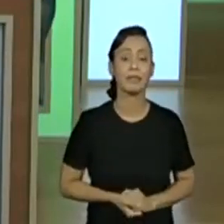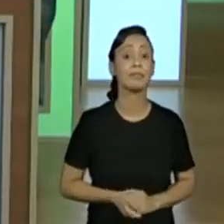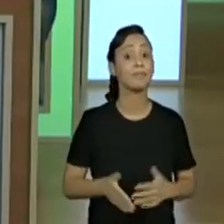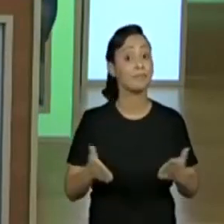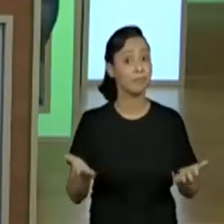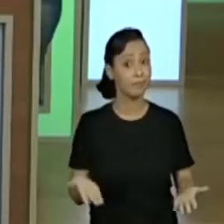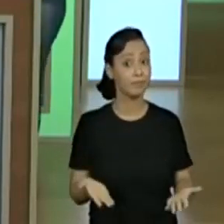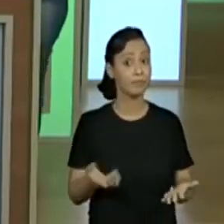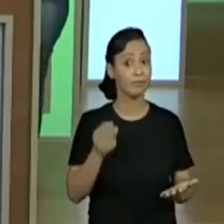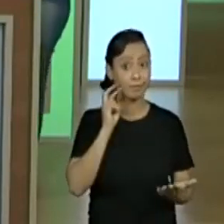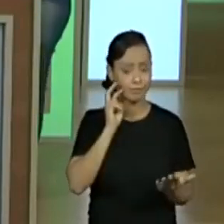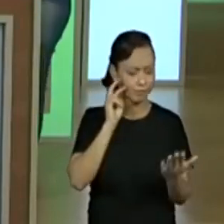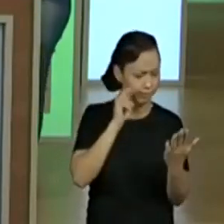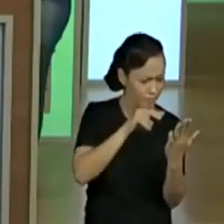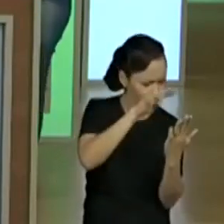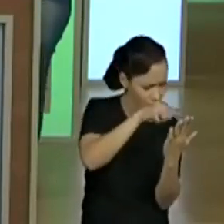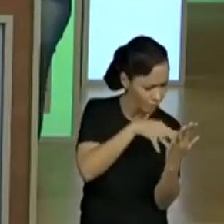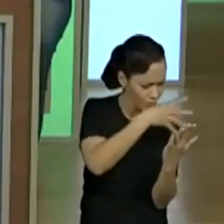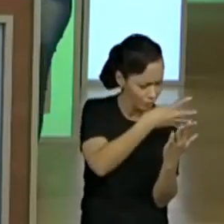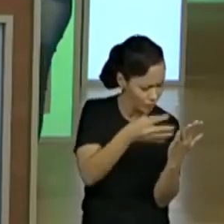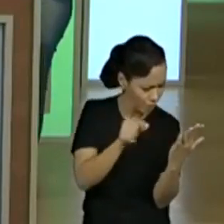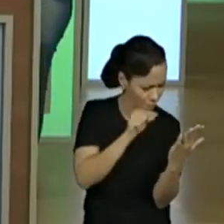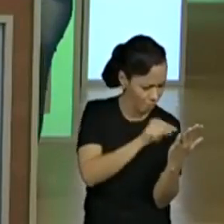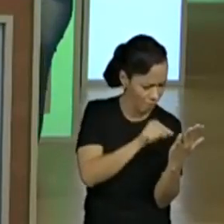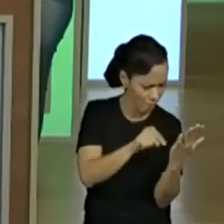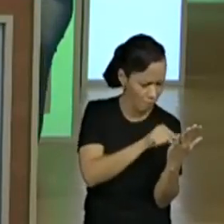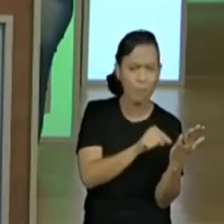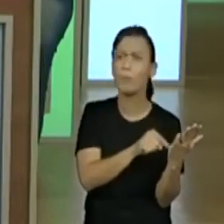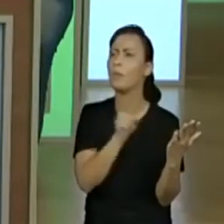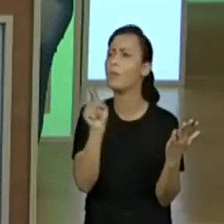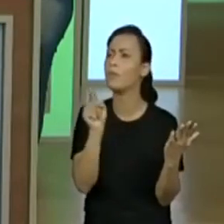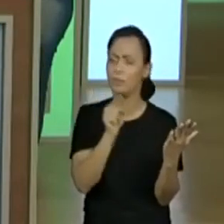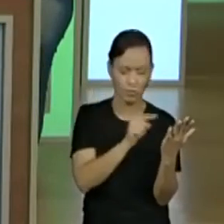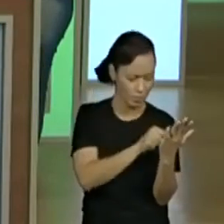e pensamos naquela nossa primeira imagem dos números que nós